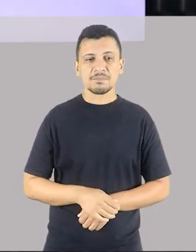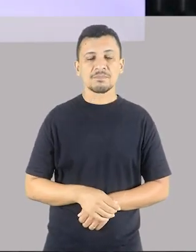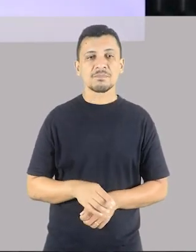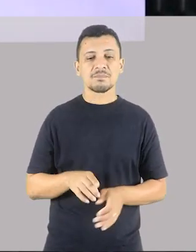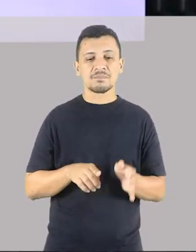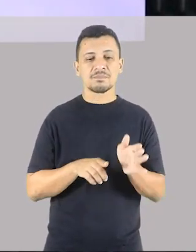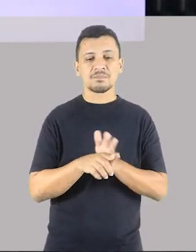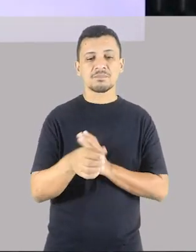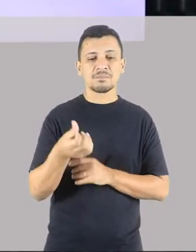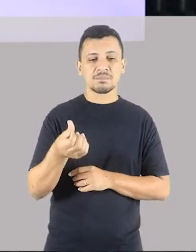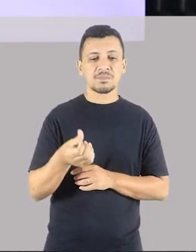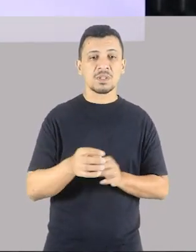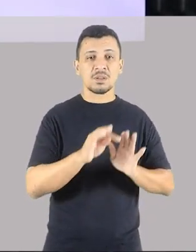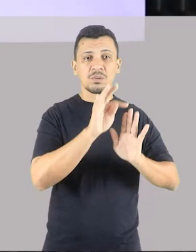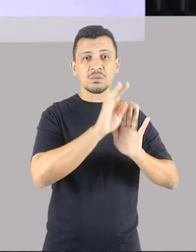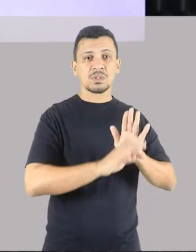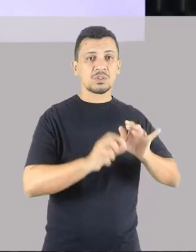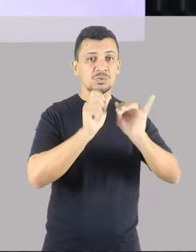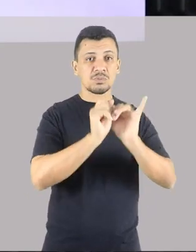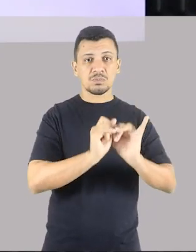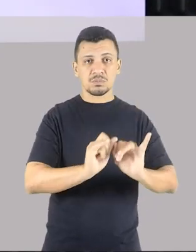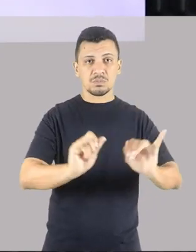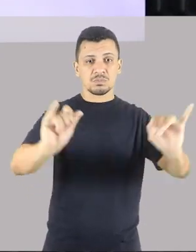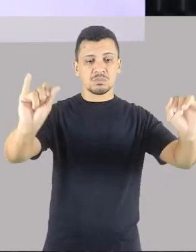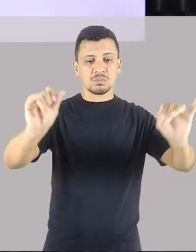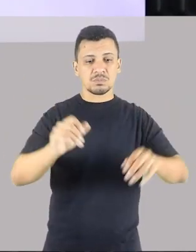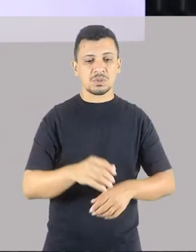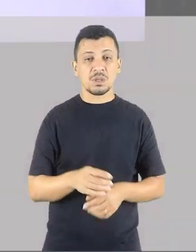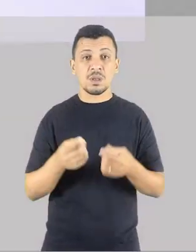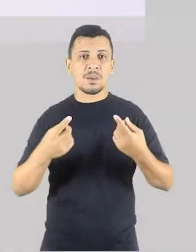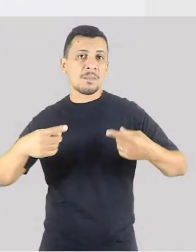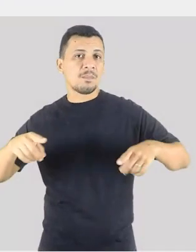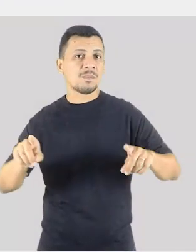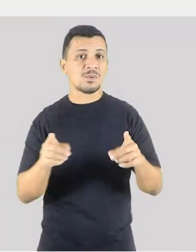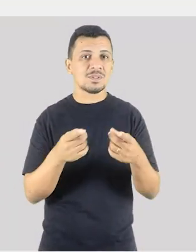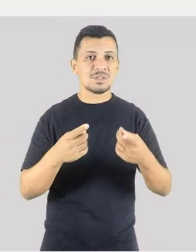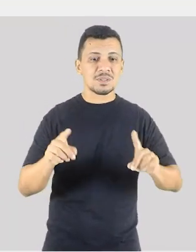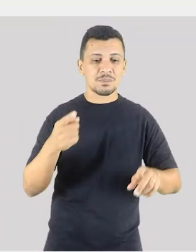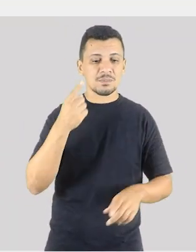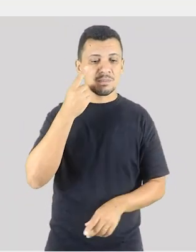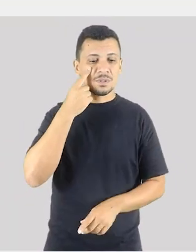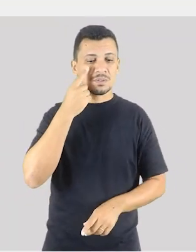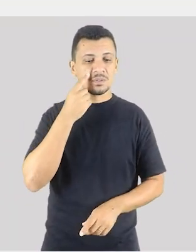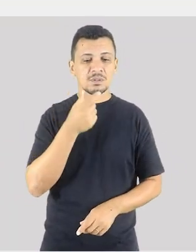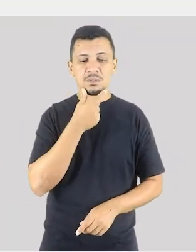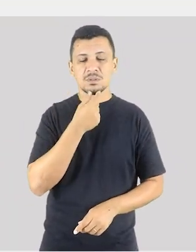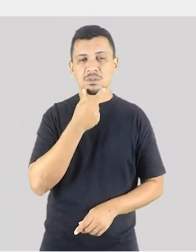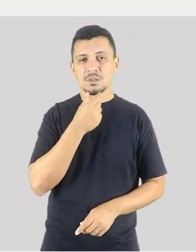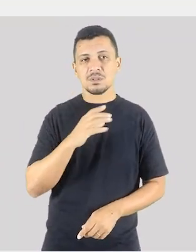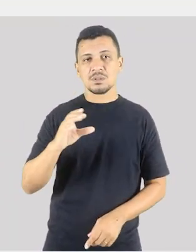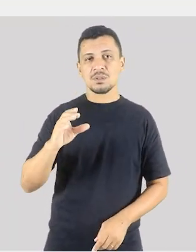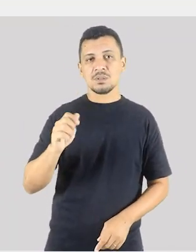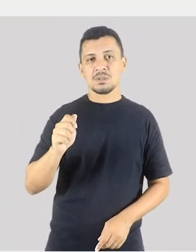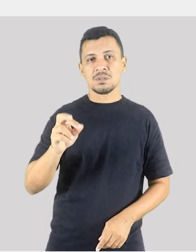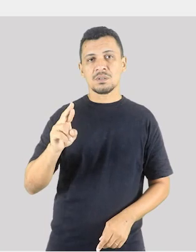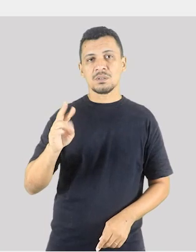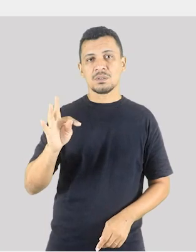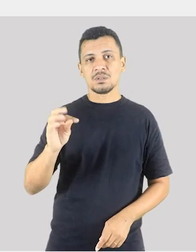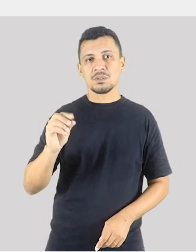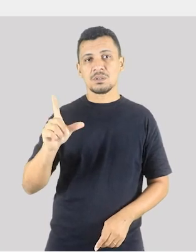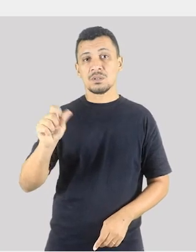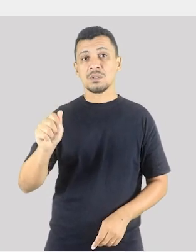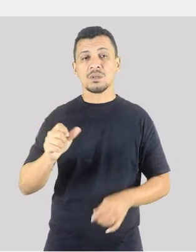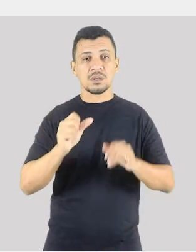em torno de um texto publicitário. Música para os Olhos, do Cartola. É o anúncio aí de um